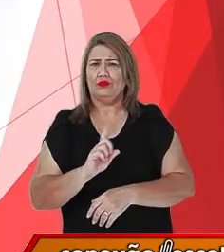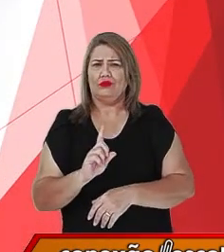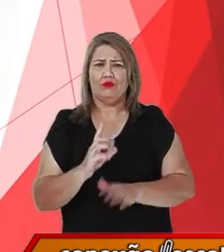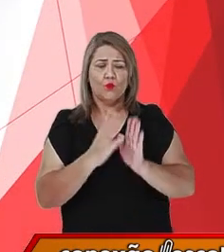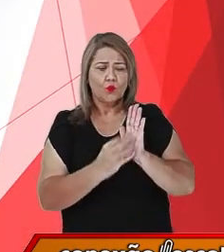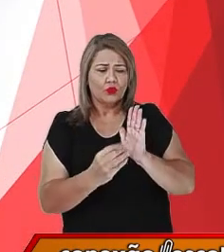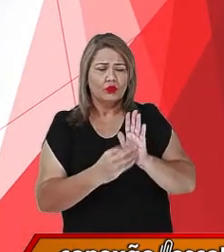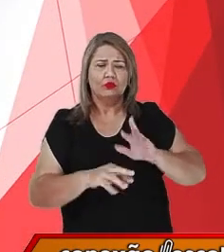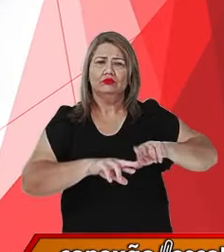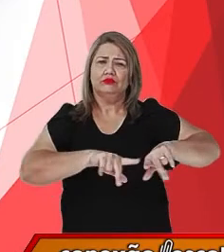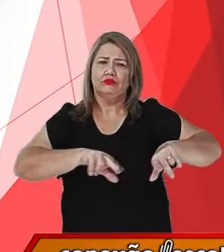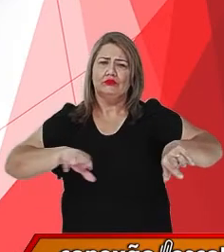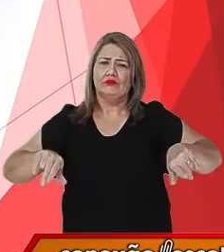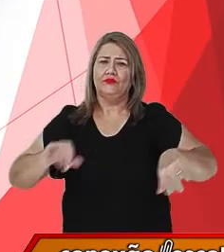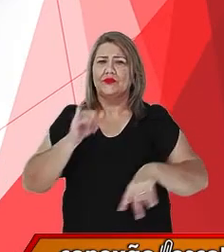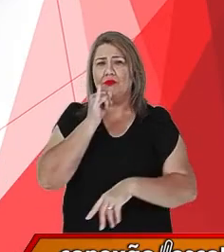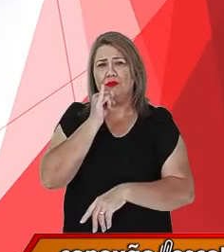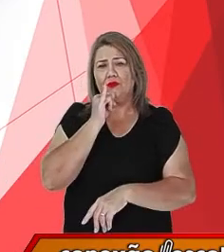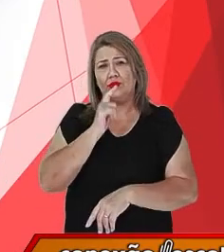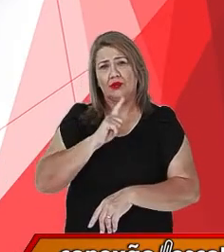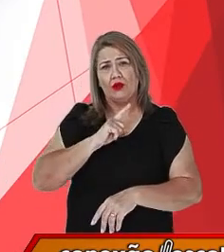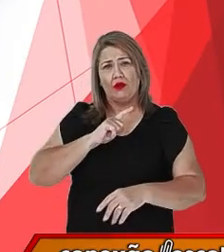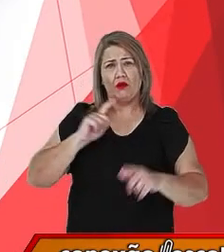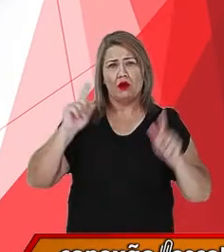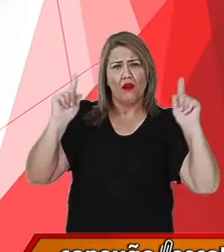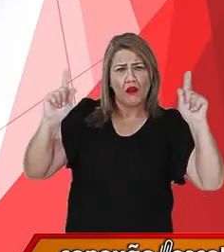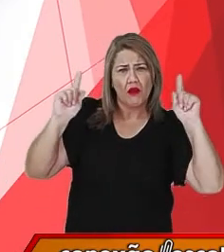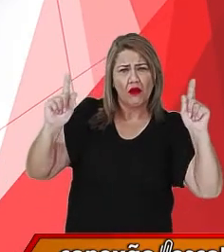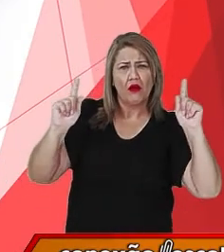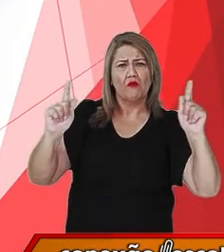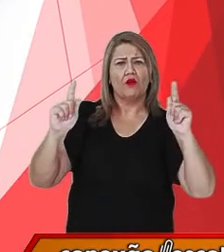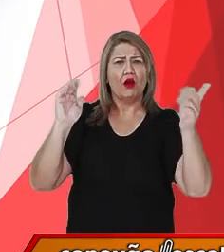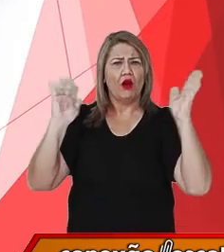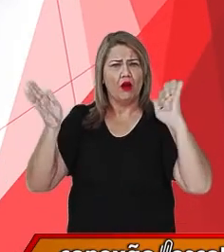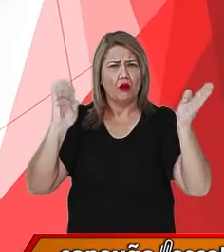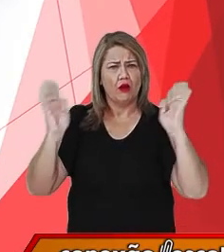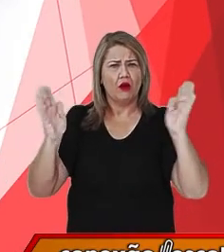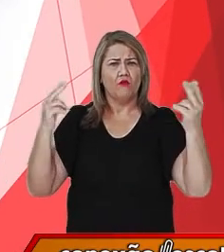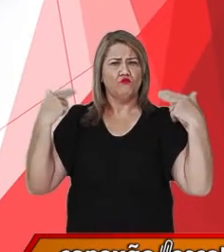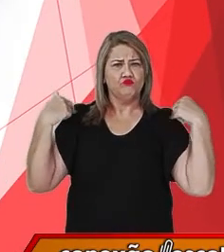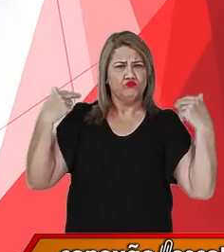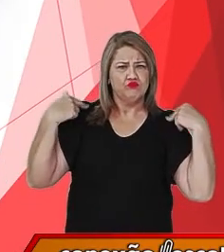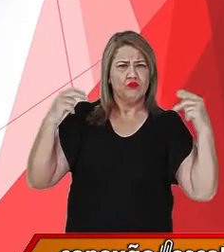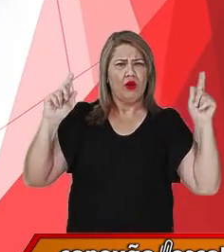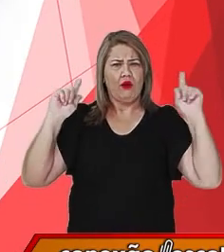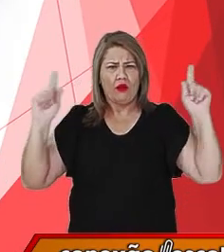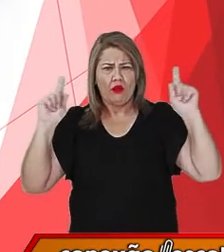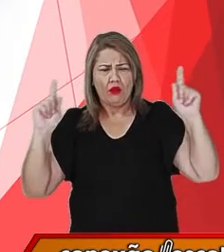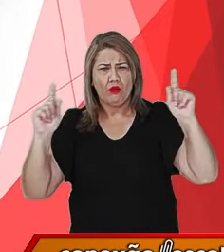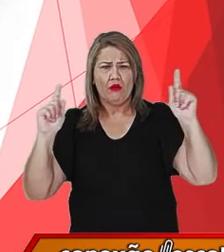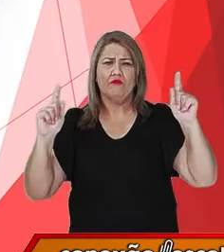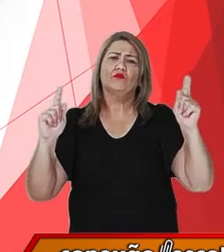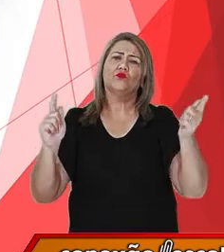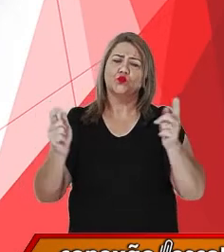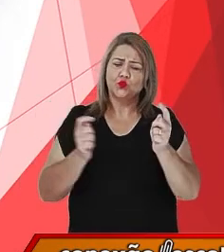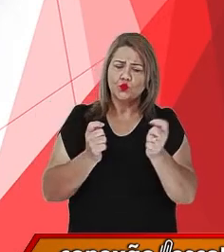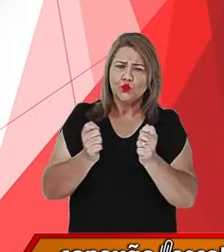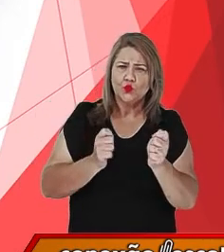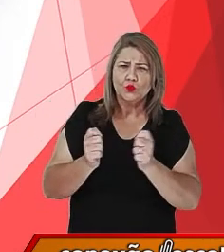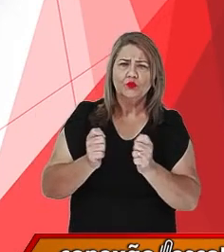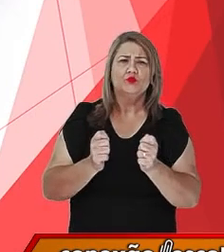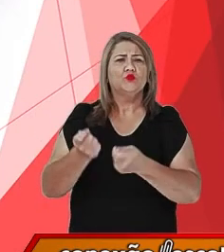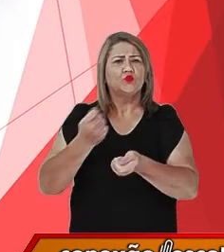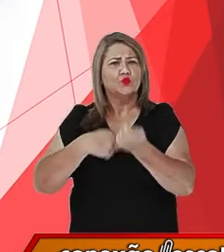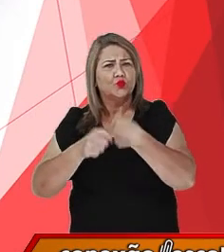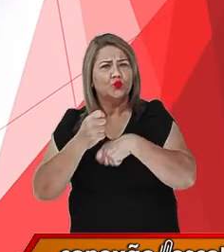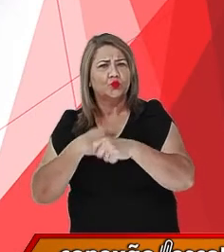modelo, para que caso, por exemplo, tenha uma greve dos caminhoneiros, a economia e o transporte no nosso país não